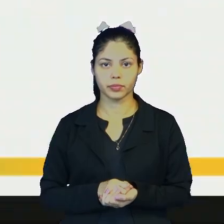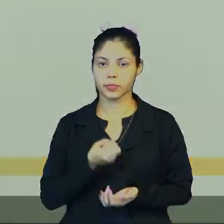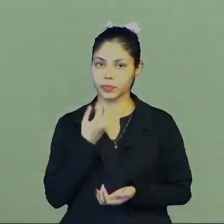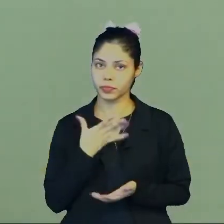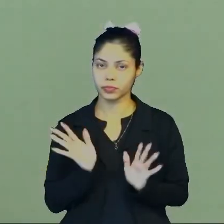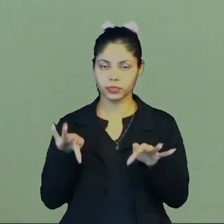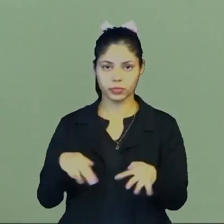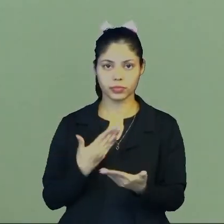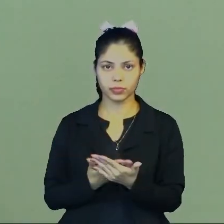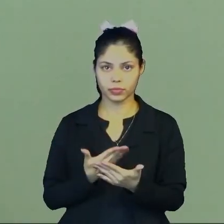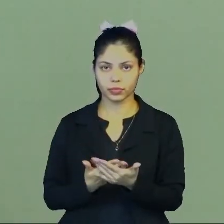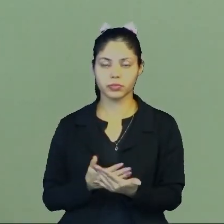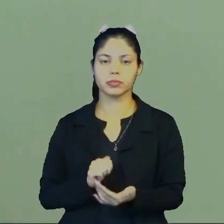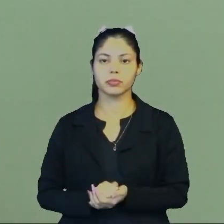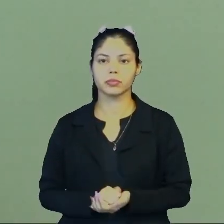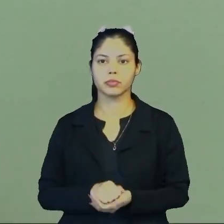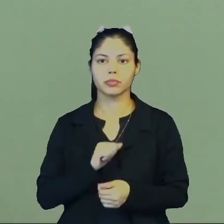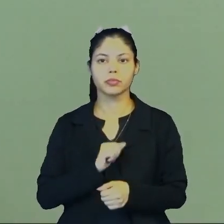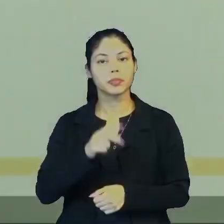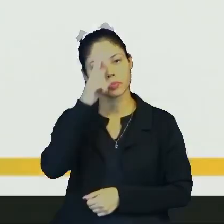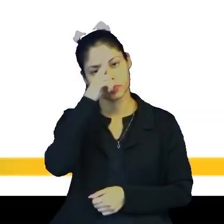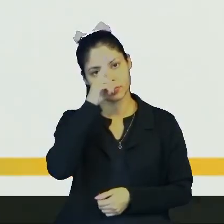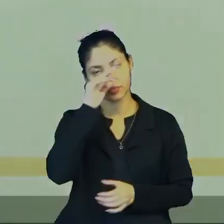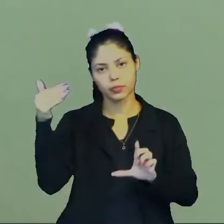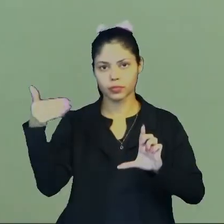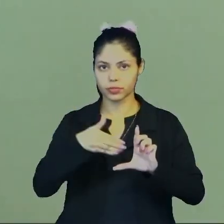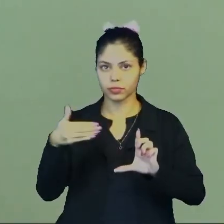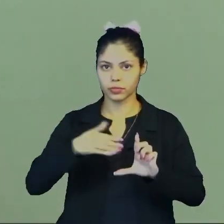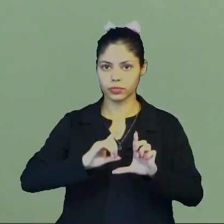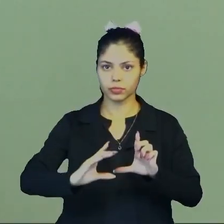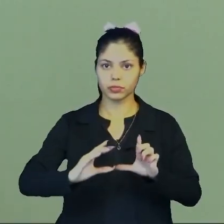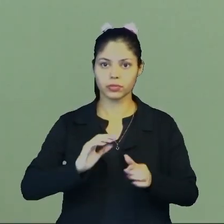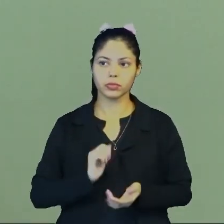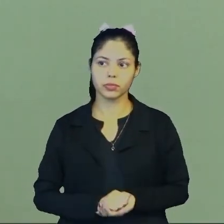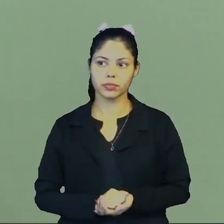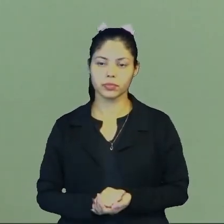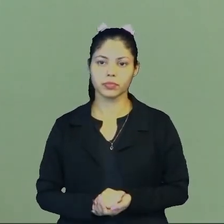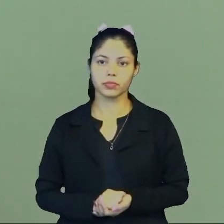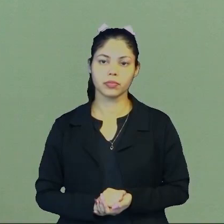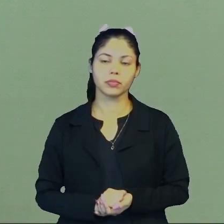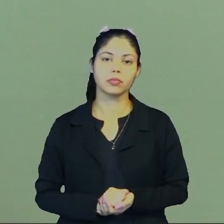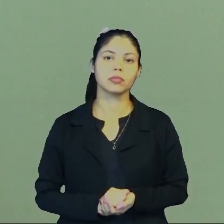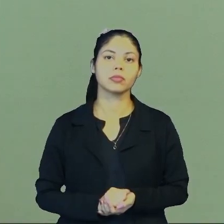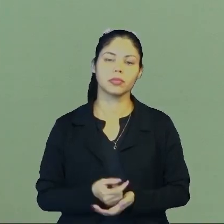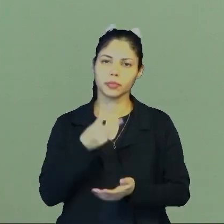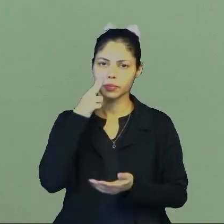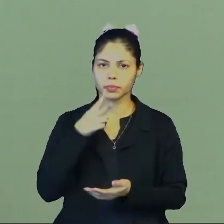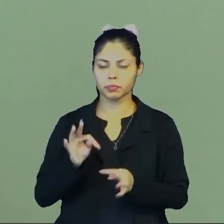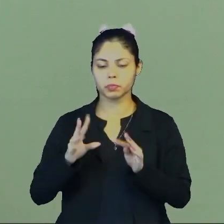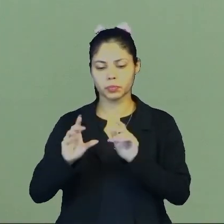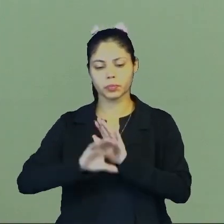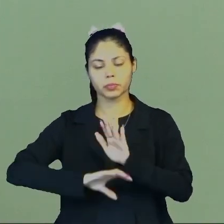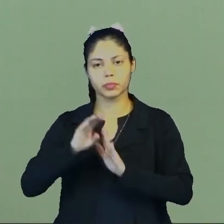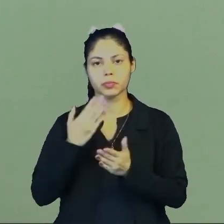Bom, chegamos ao final da nossa aula. Lembre-se de acessar a plataforma Eduque e conferir